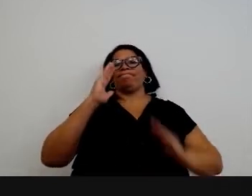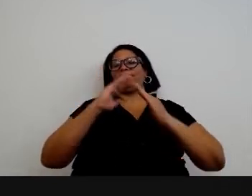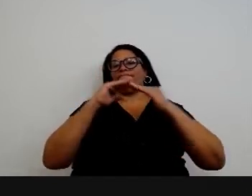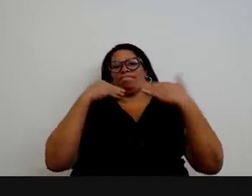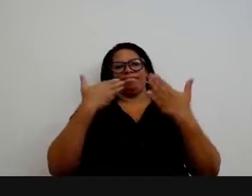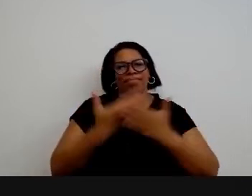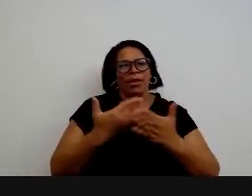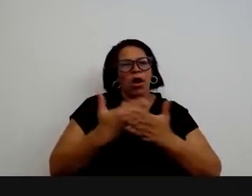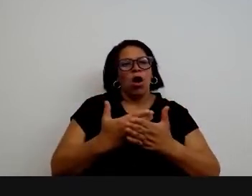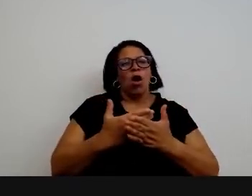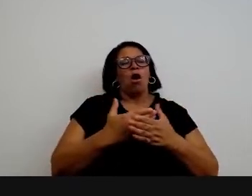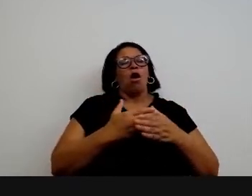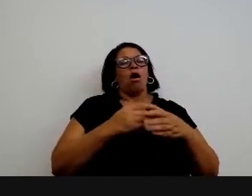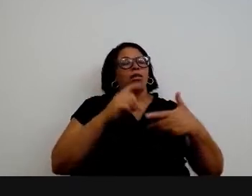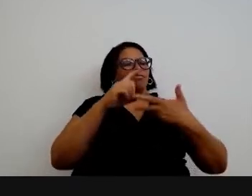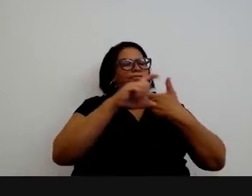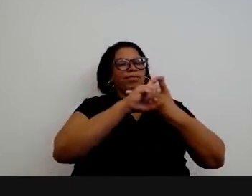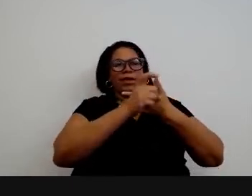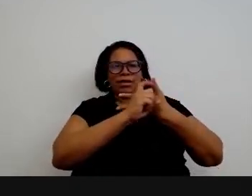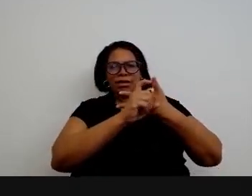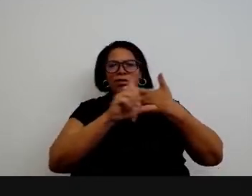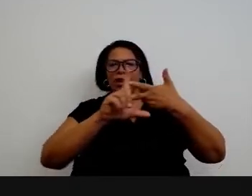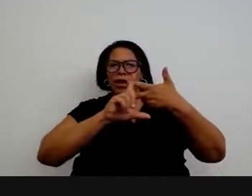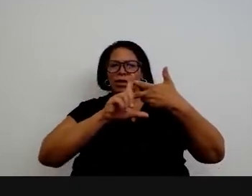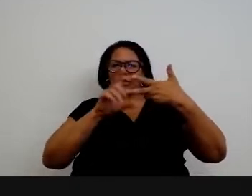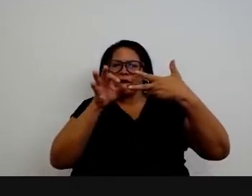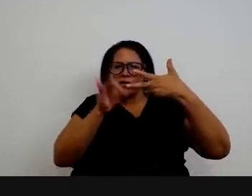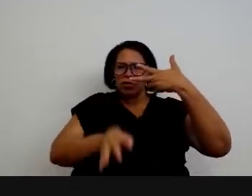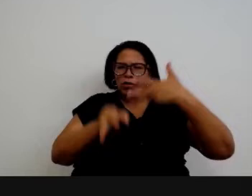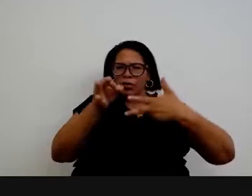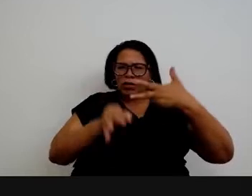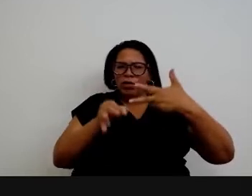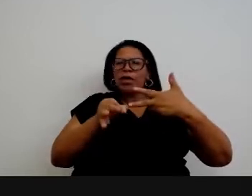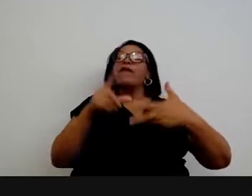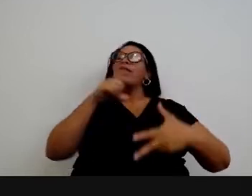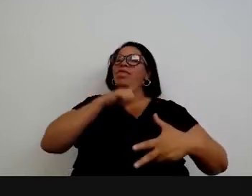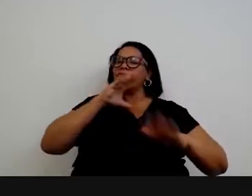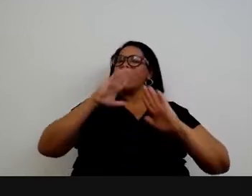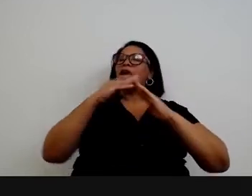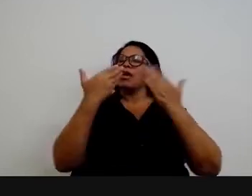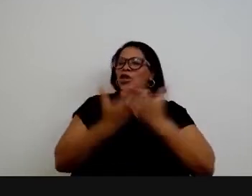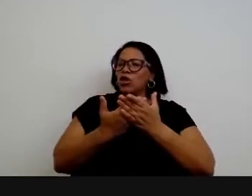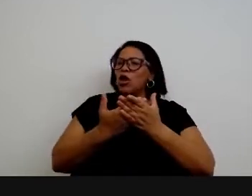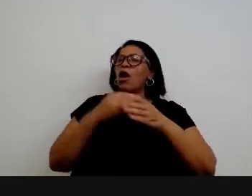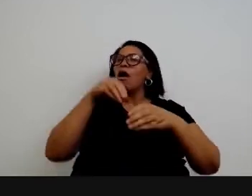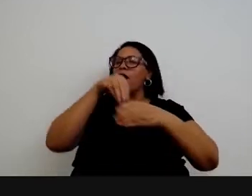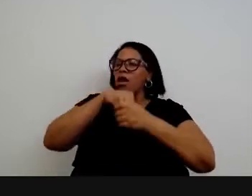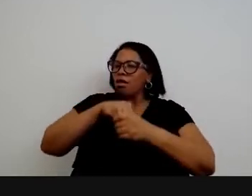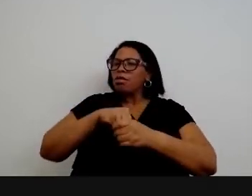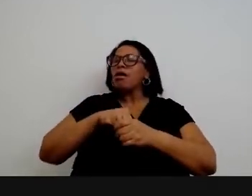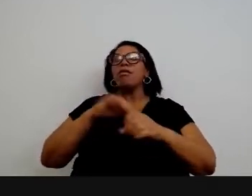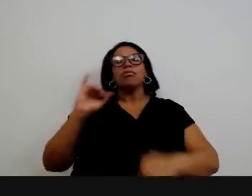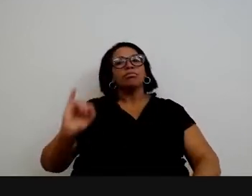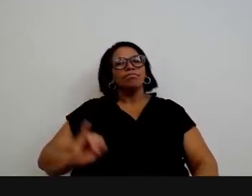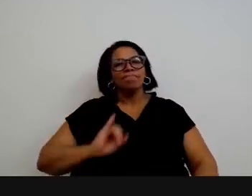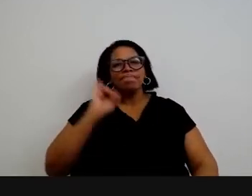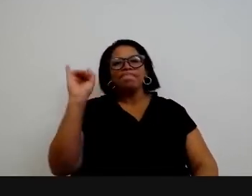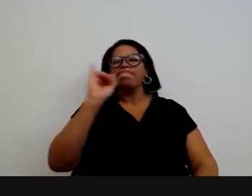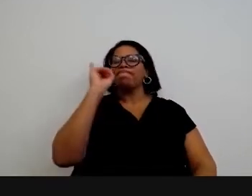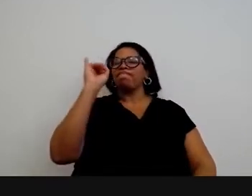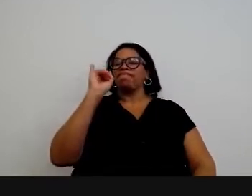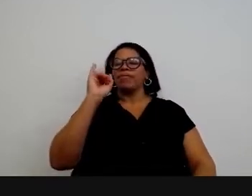de estrutura em cada um dos poderes, inclusive em alguns governos muito amplos, em algumas estruturas públicas muito